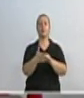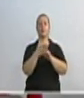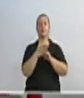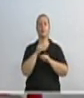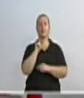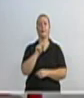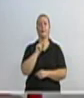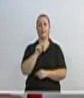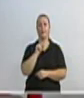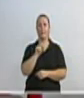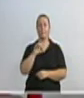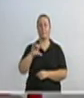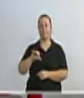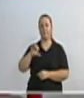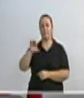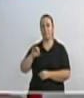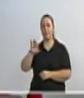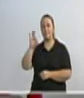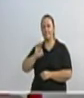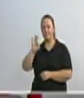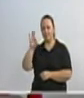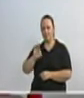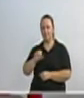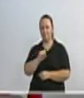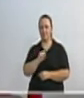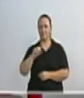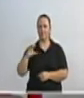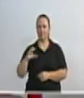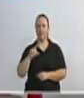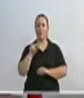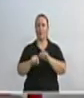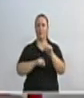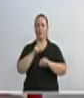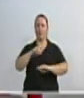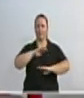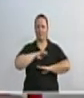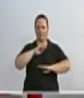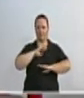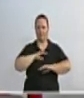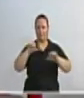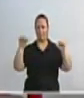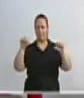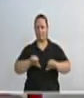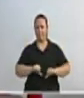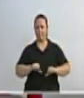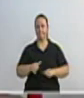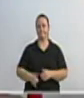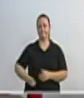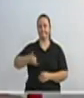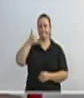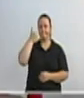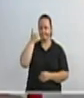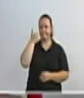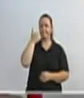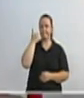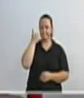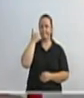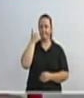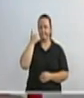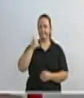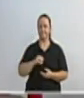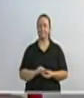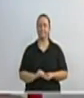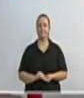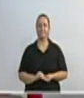que 90% dos catarinenses estavam insatisfeitos com os serviços de telefonia móvel, sendo